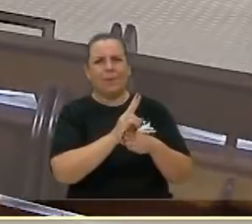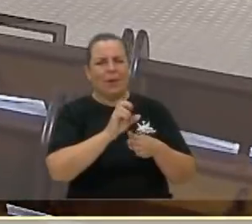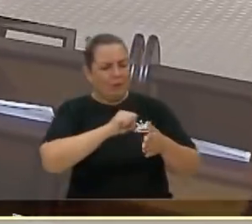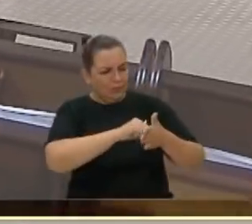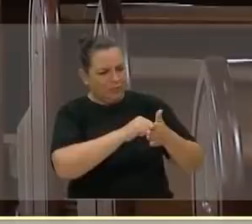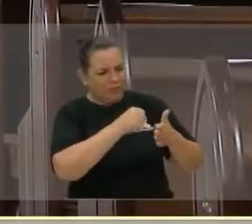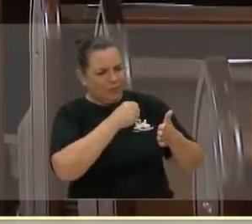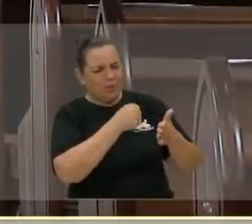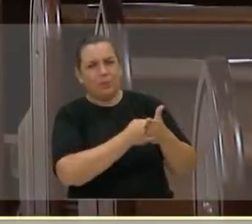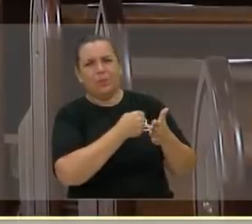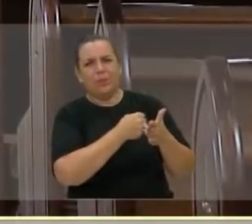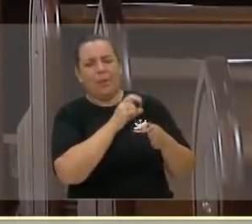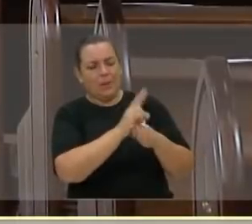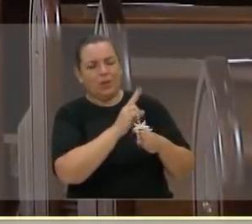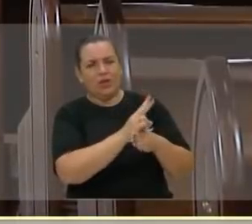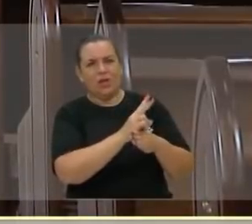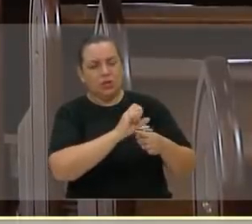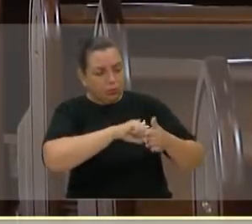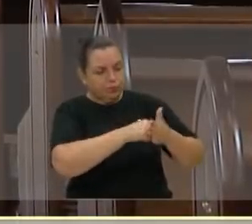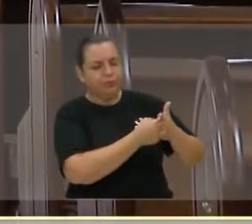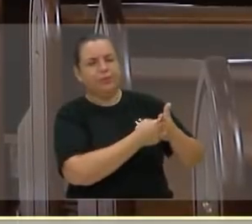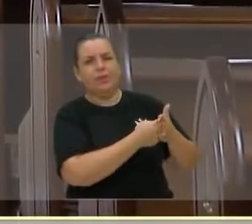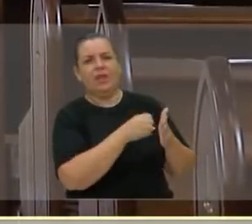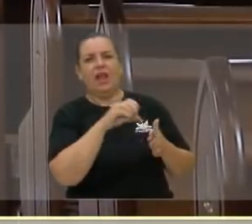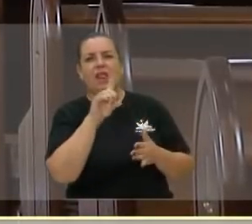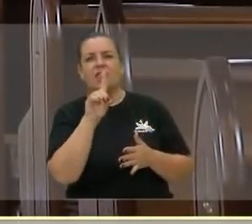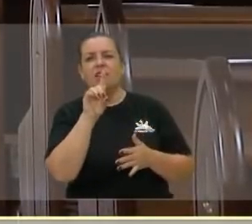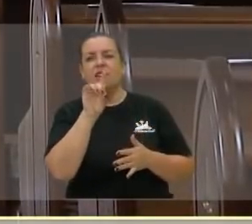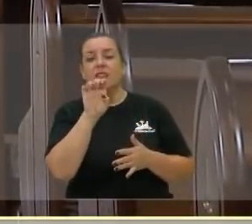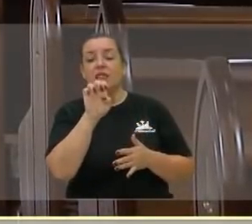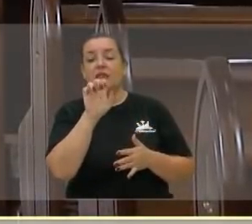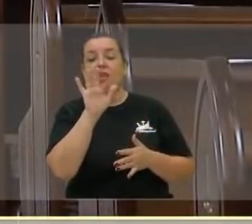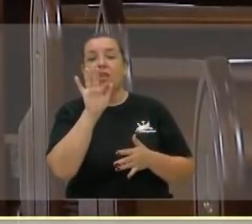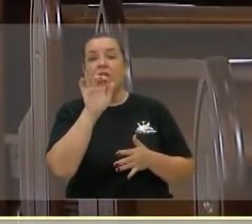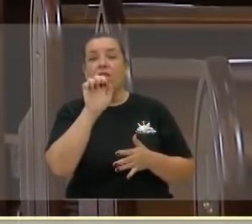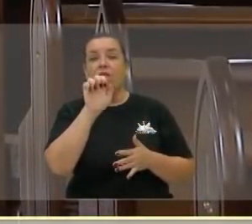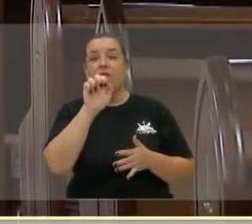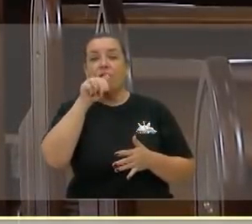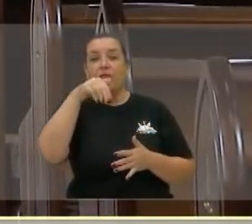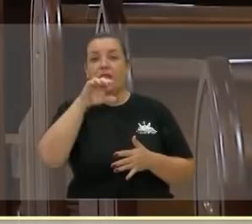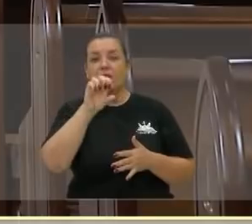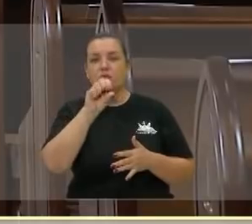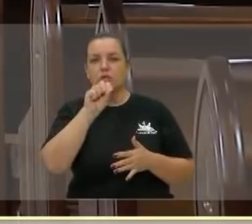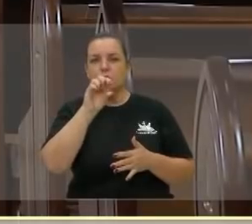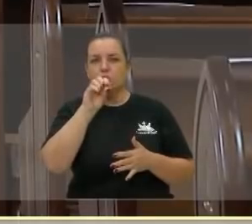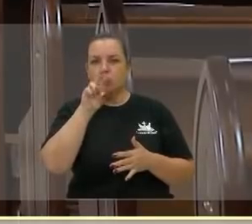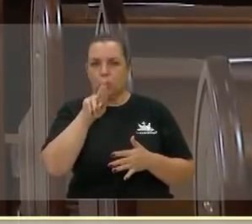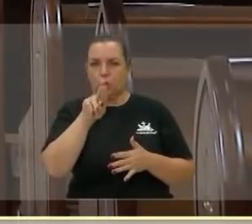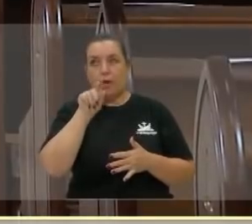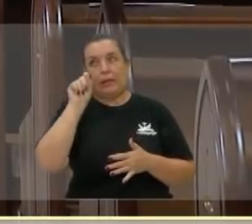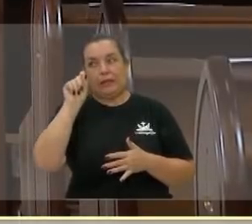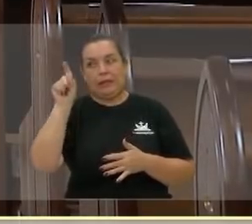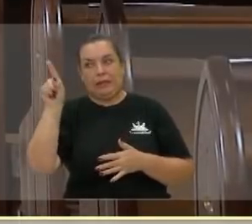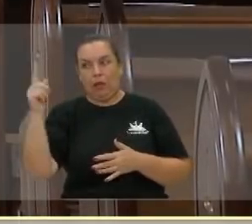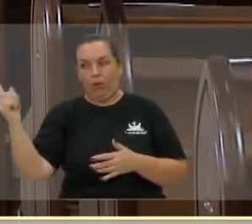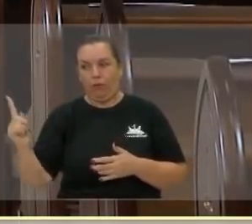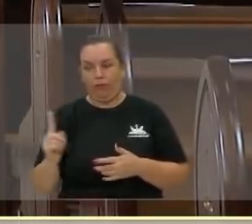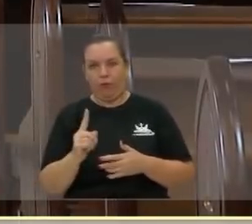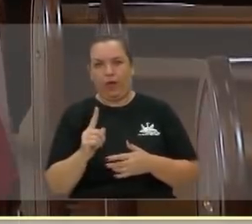A palavra defensor significa aquele que vem nos defender do inimigo, aquele que vem